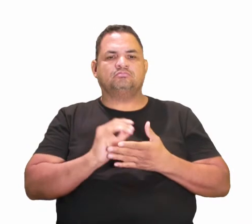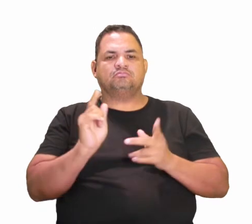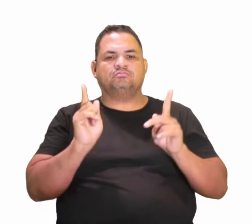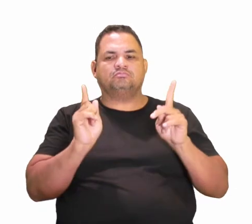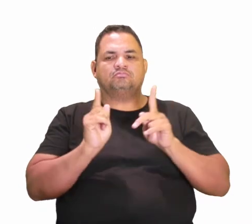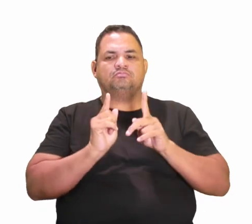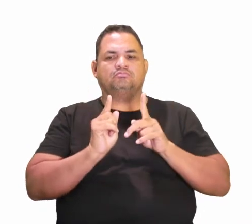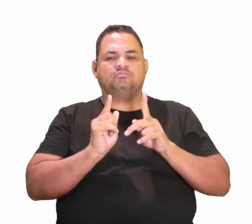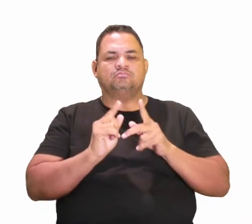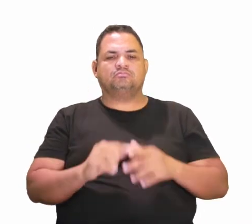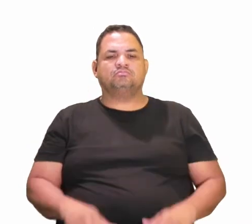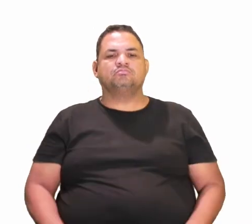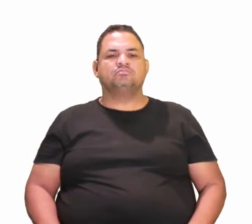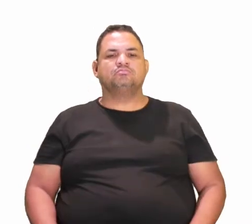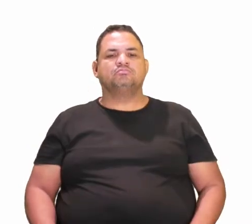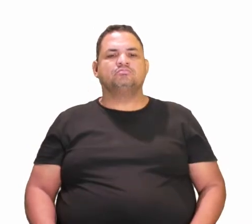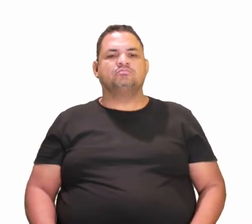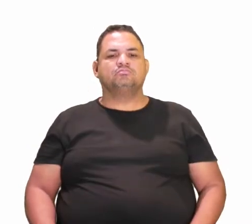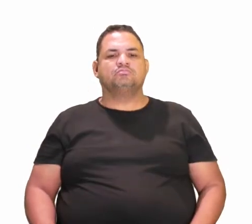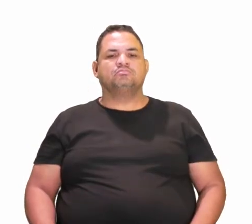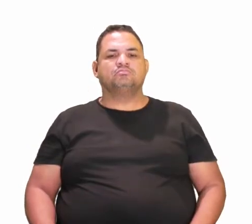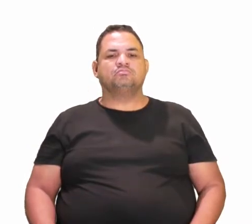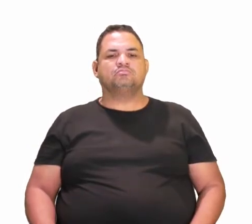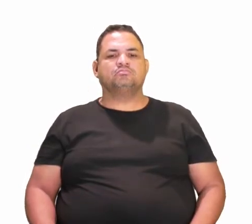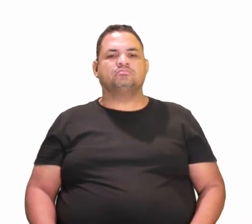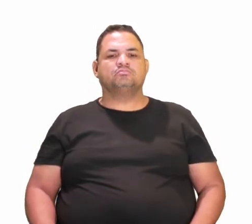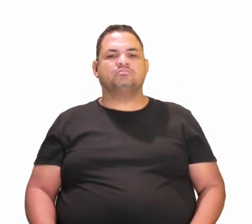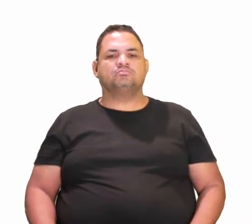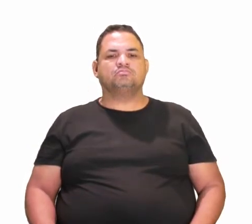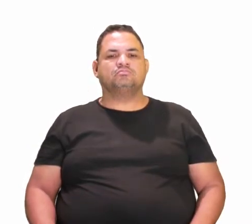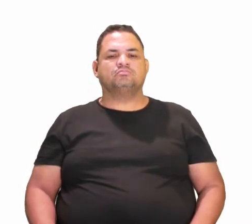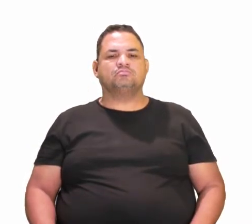é pequeno então de lá e